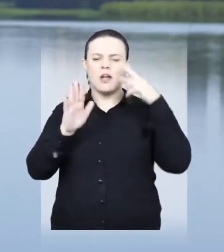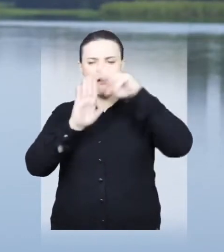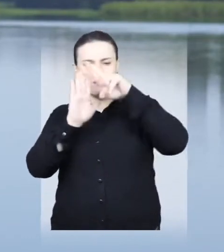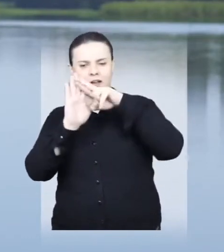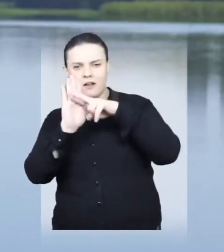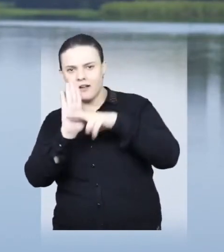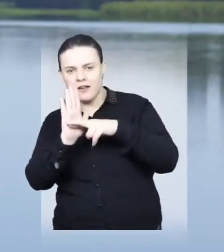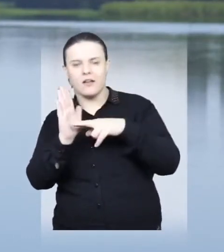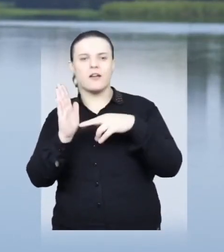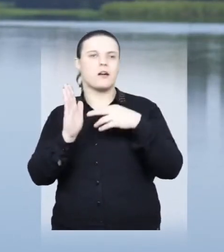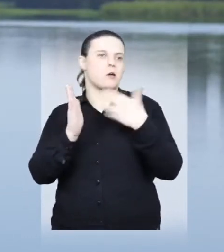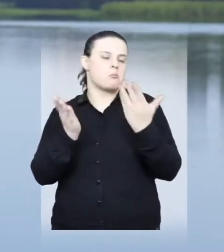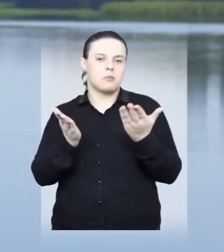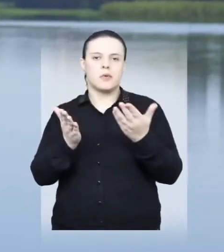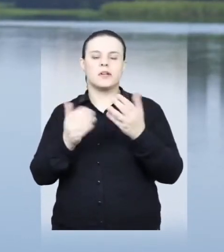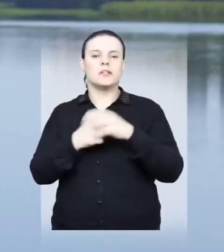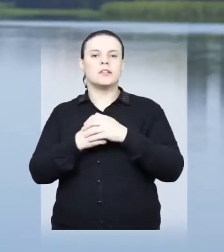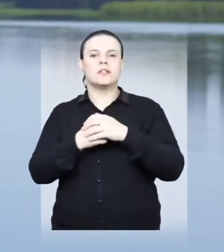Então,